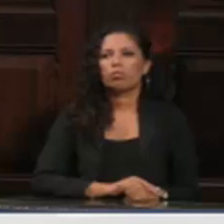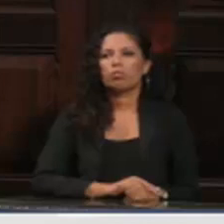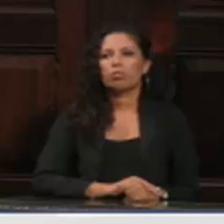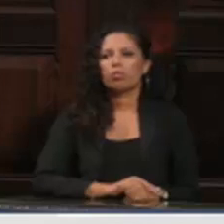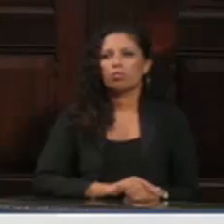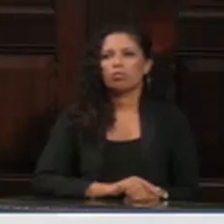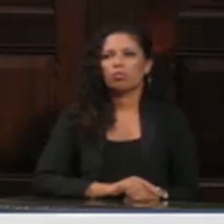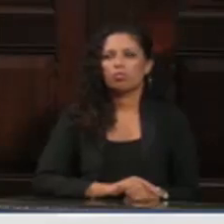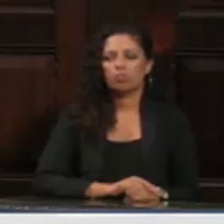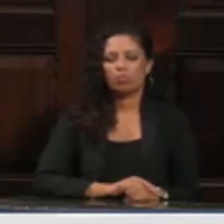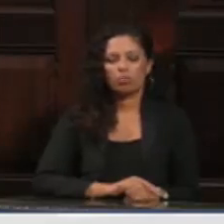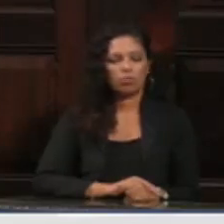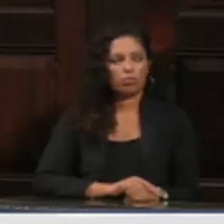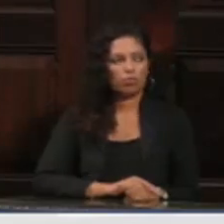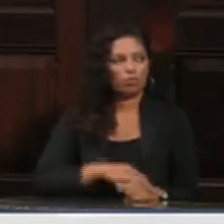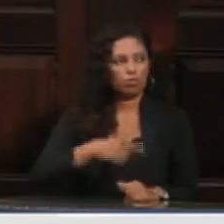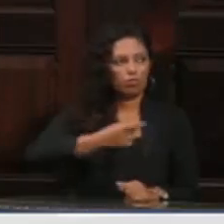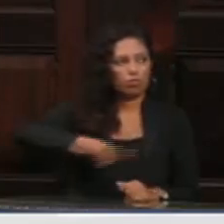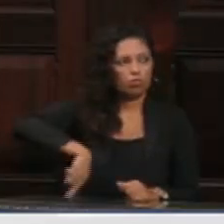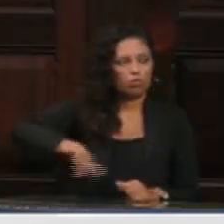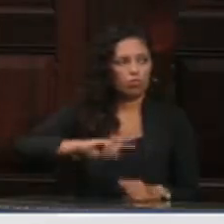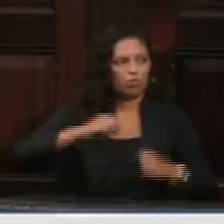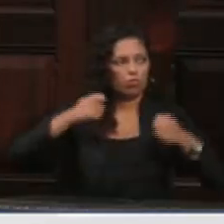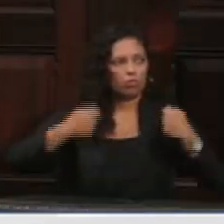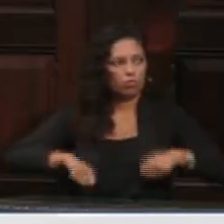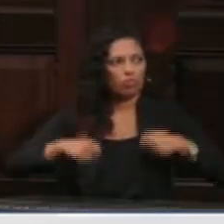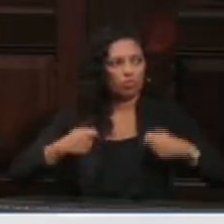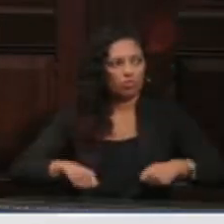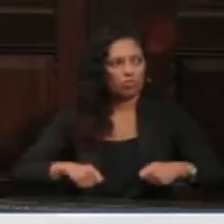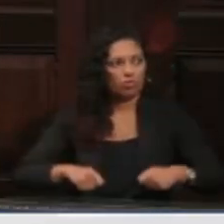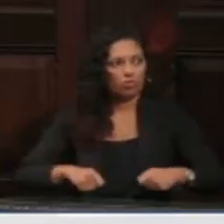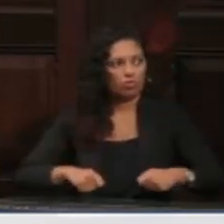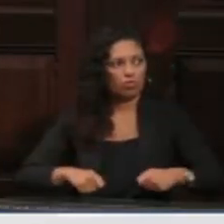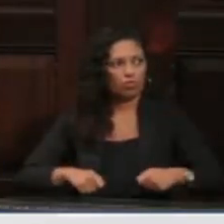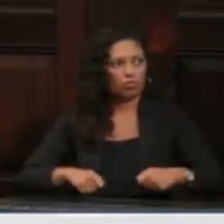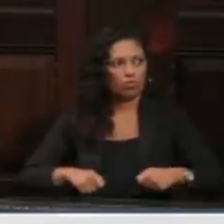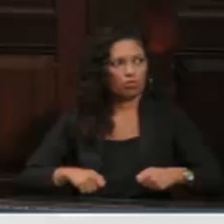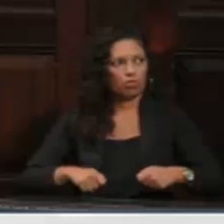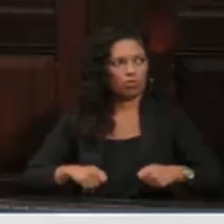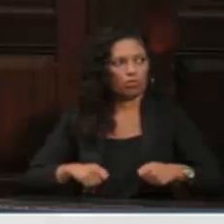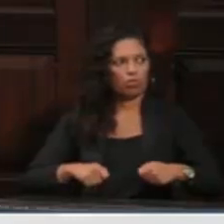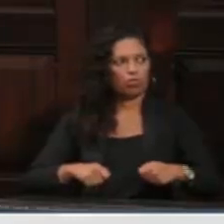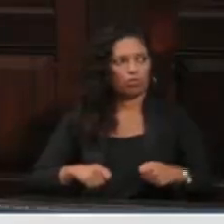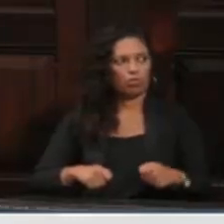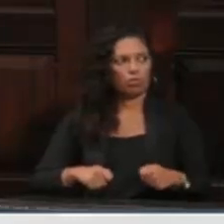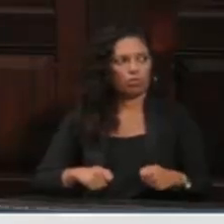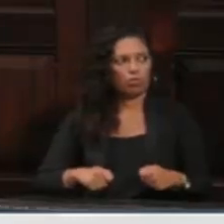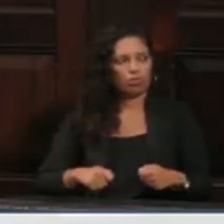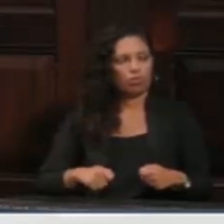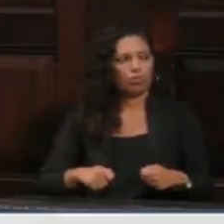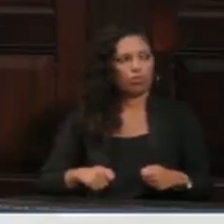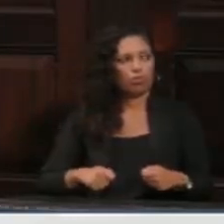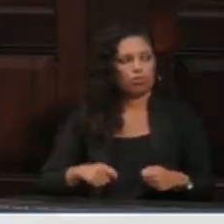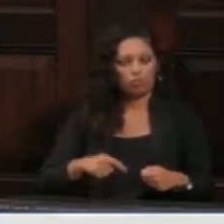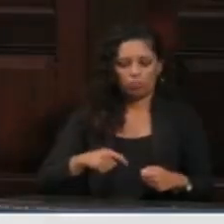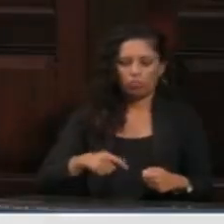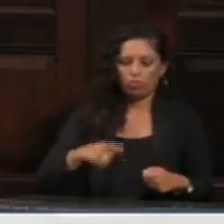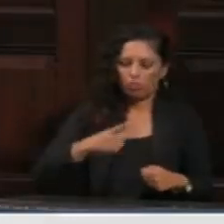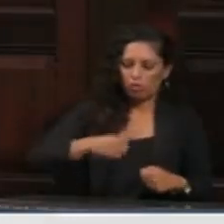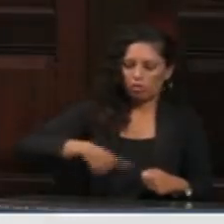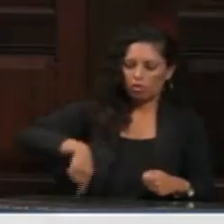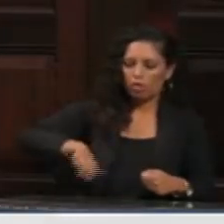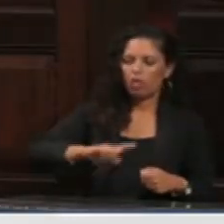A necessidade de que a AGETRANSP seja inquirida a